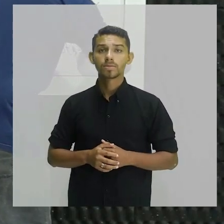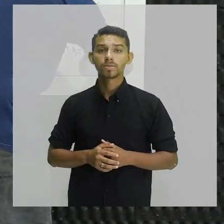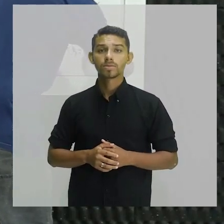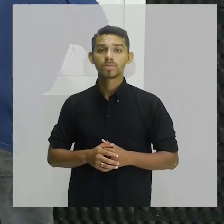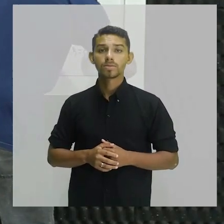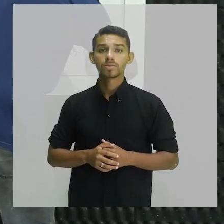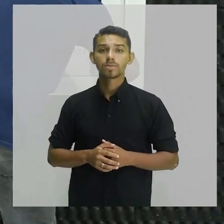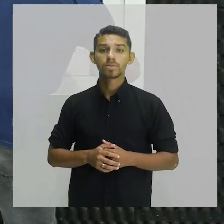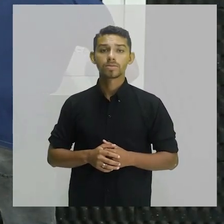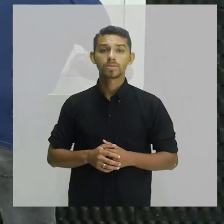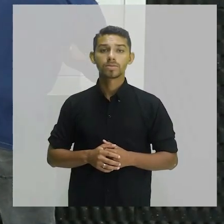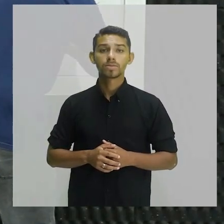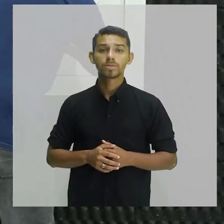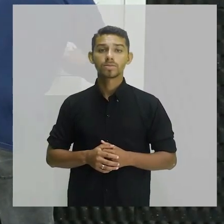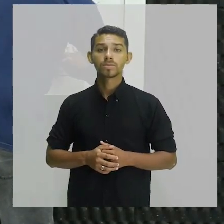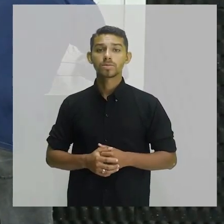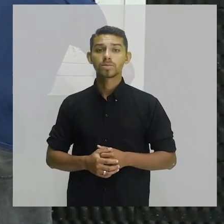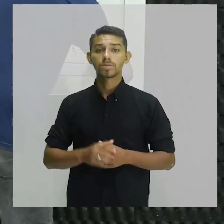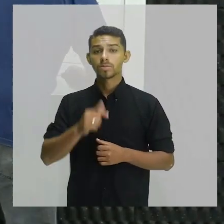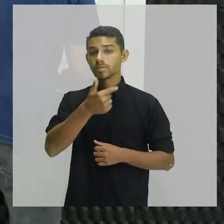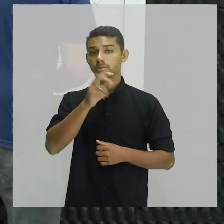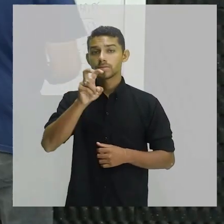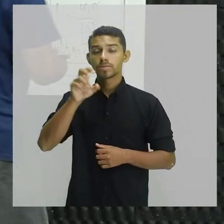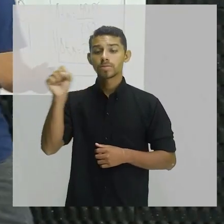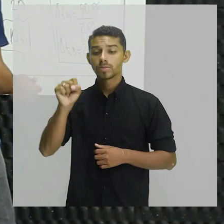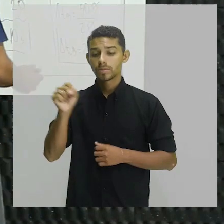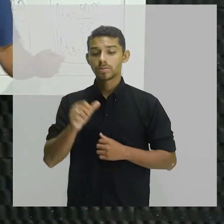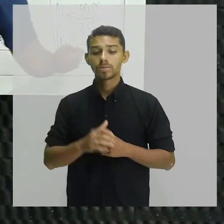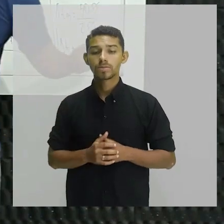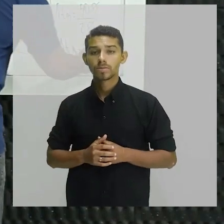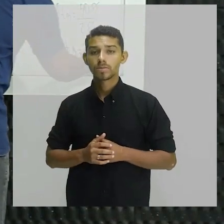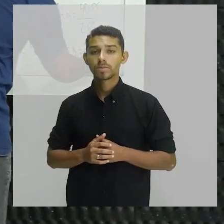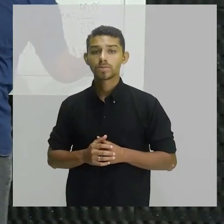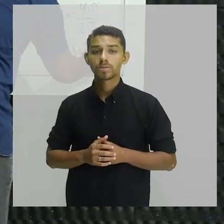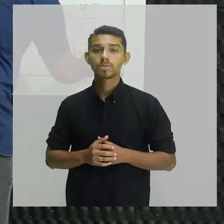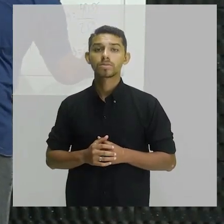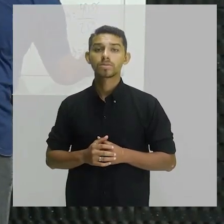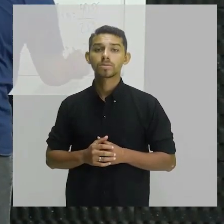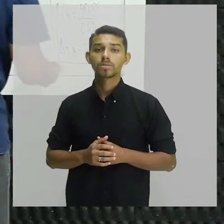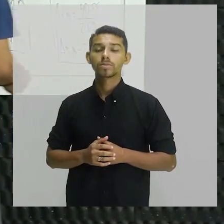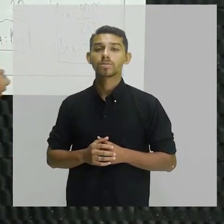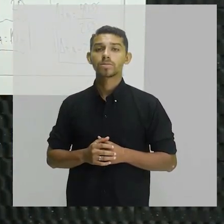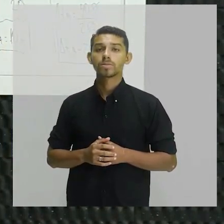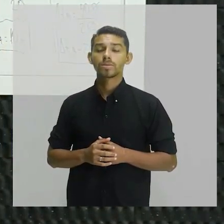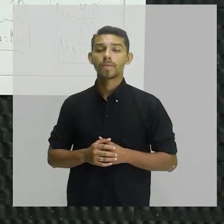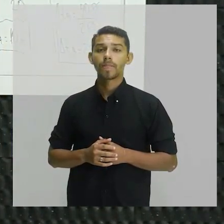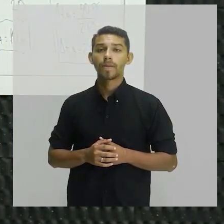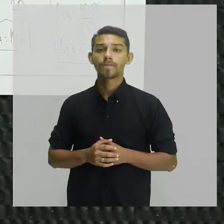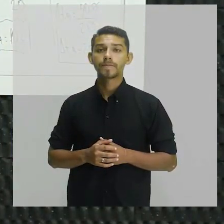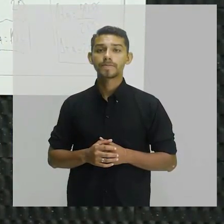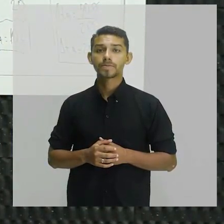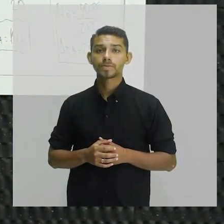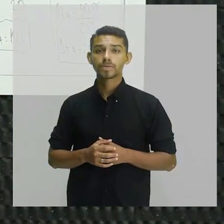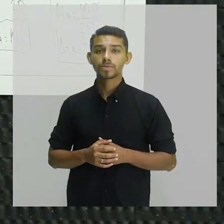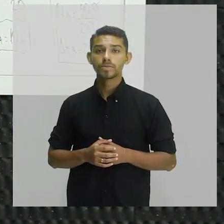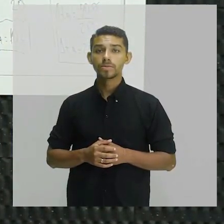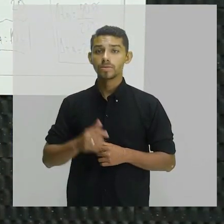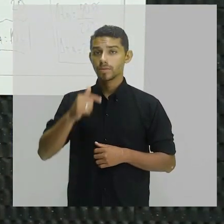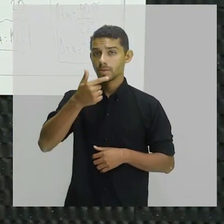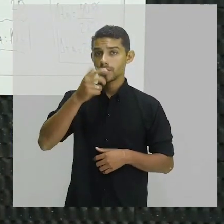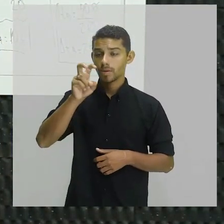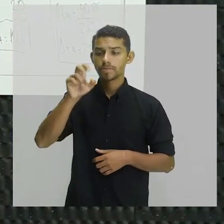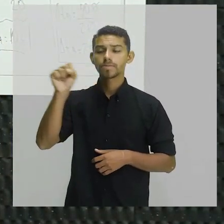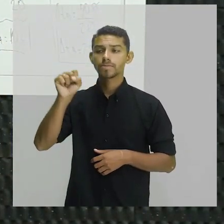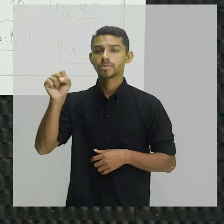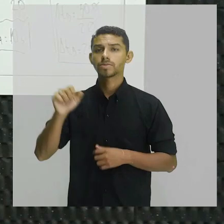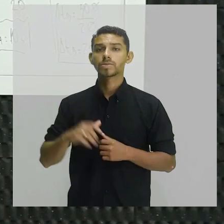vai ser de 25 segundos. Pronto. 25 segundos. Certo? O que